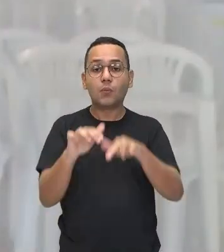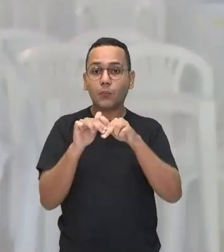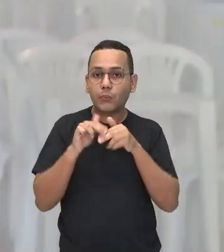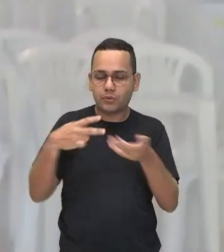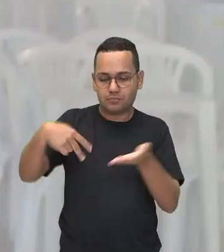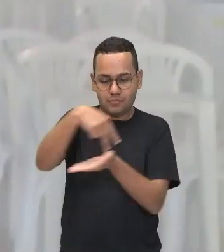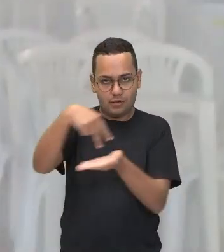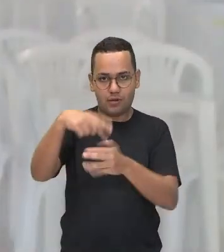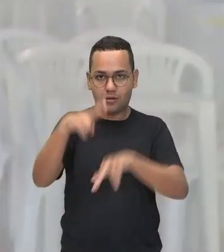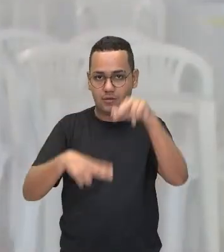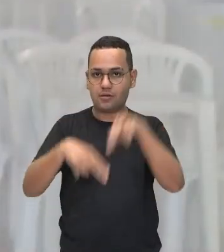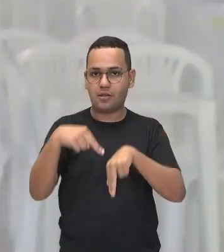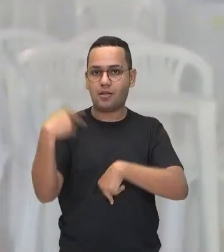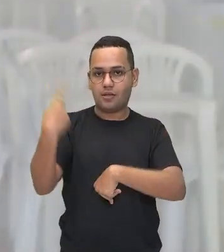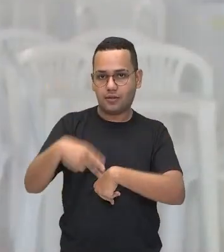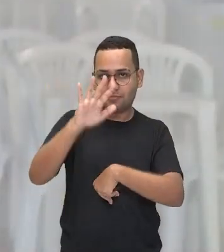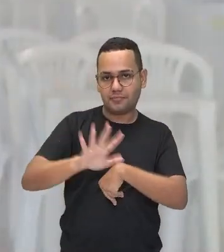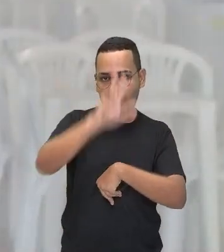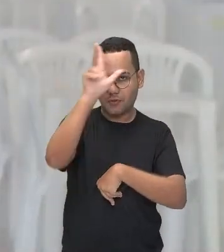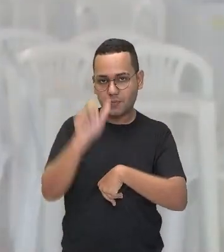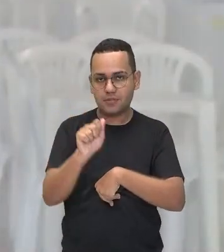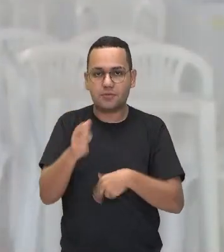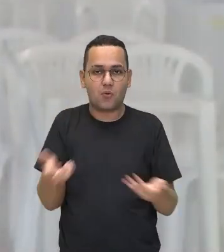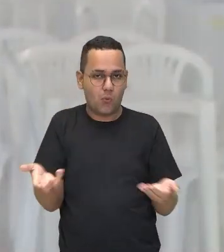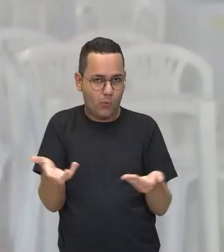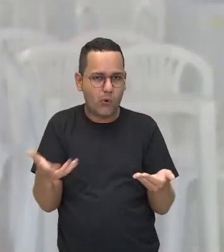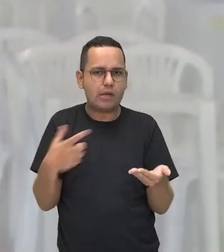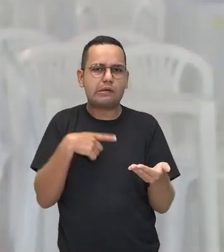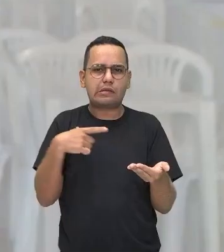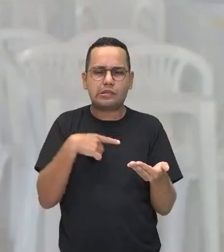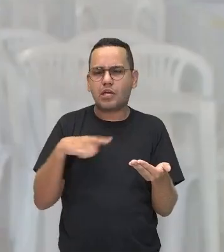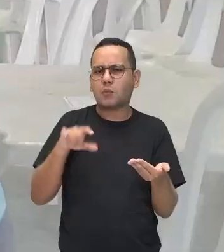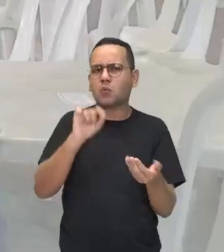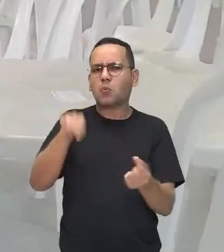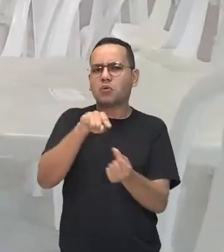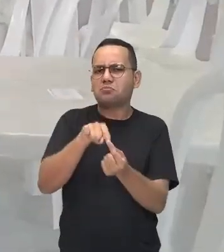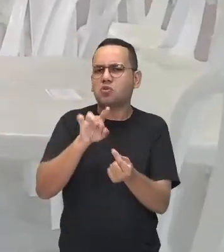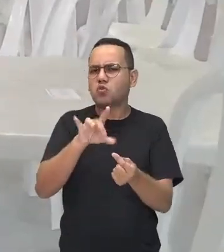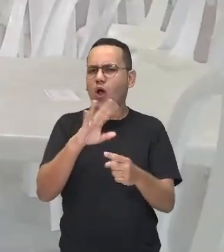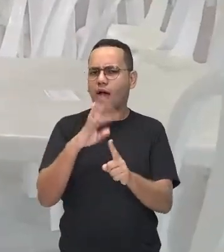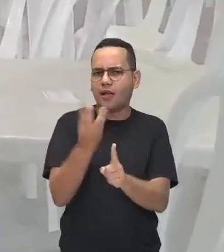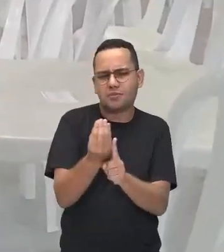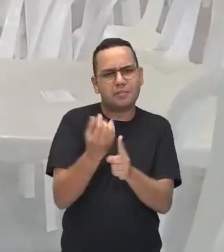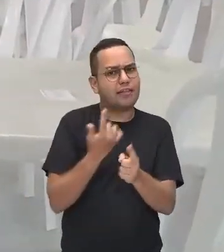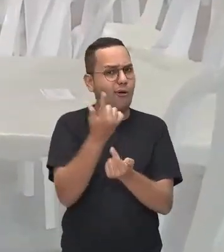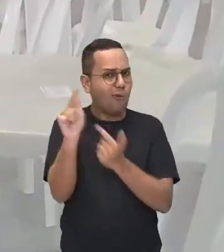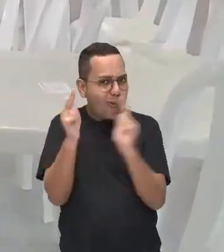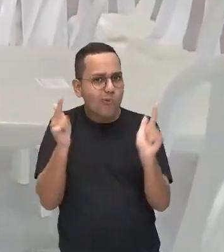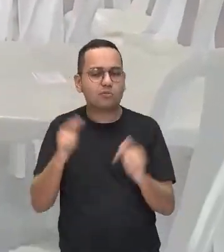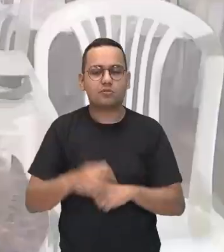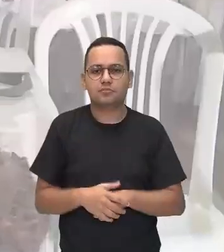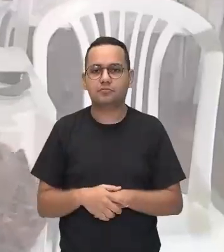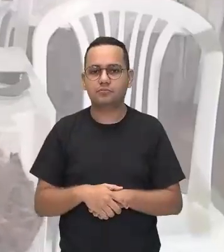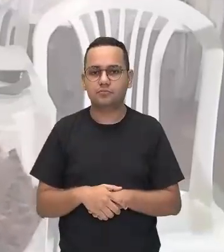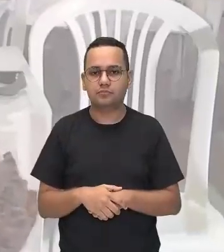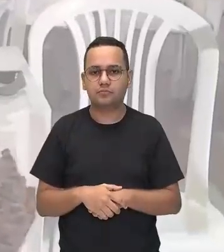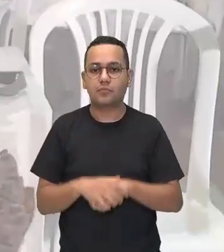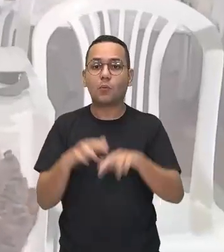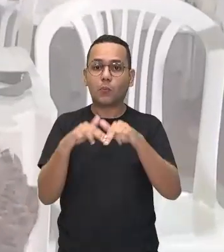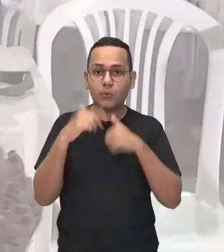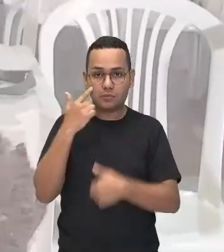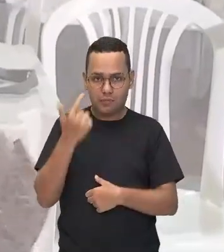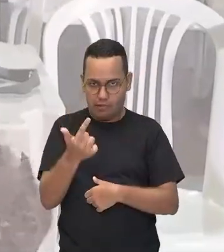estado do Amazonas hoje envolvem muitas coisas para além da função artística. É óbvio que a quadrilha vai precisar de